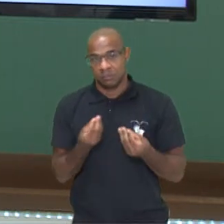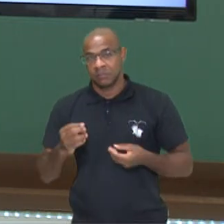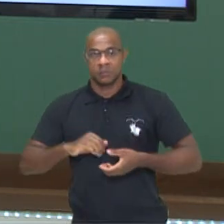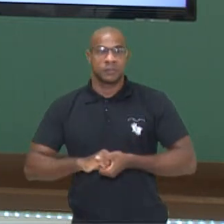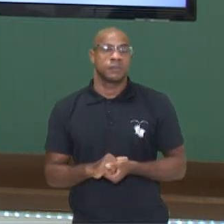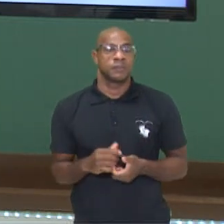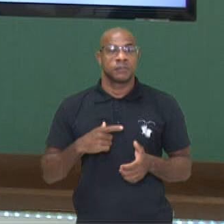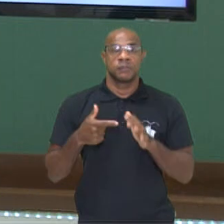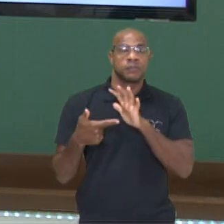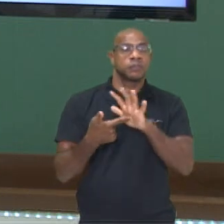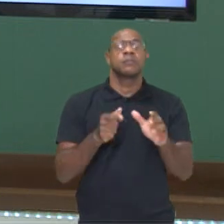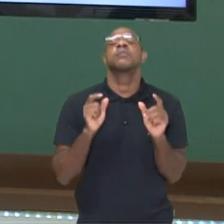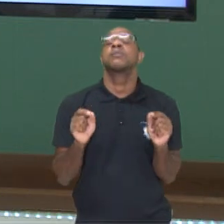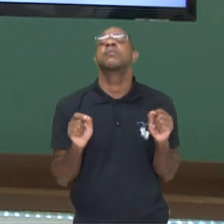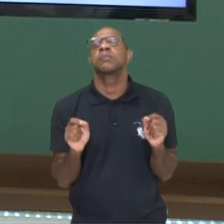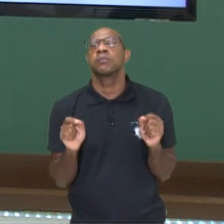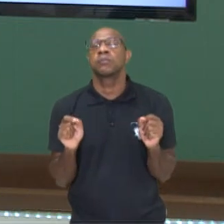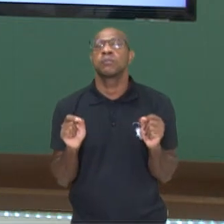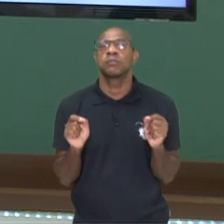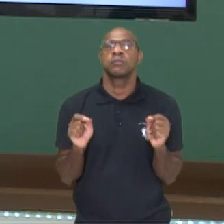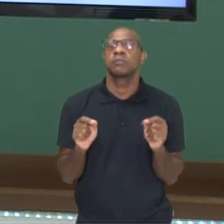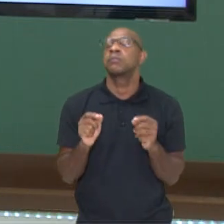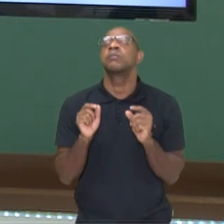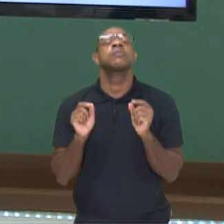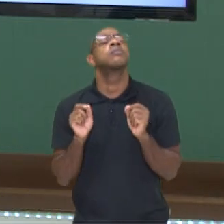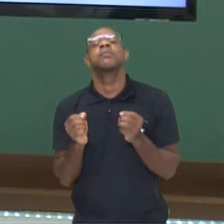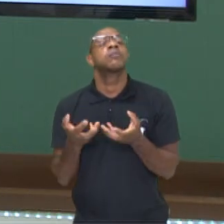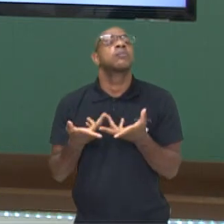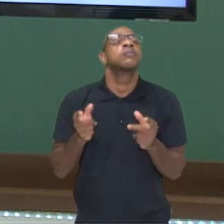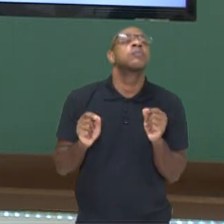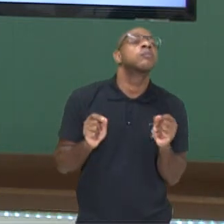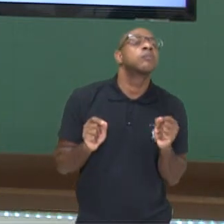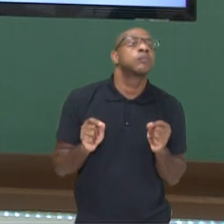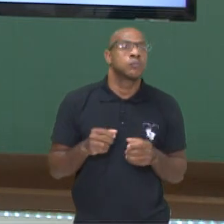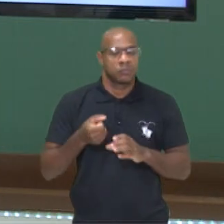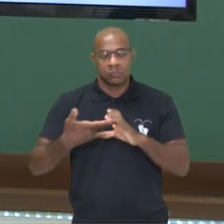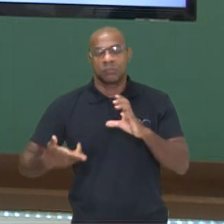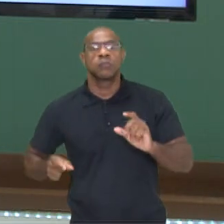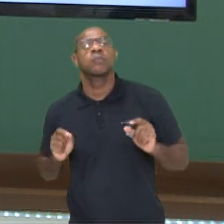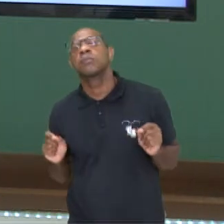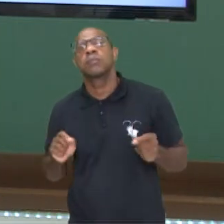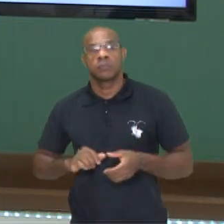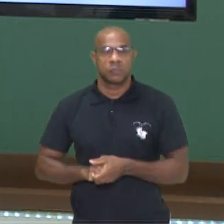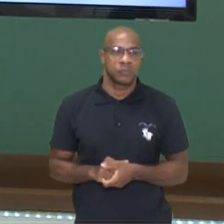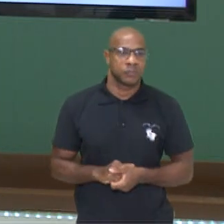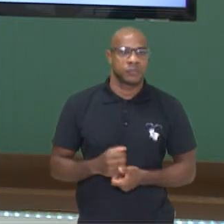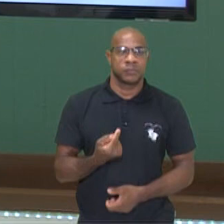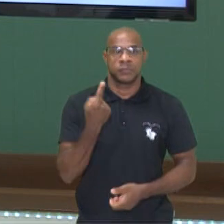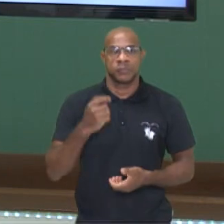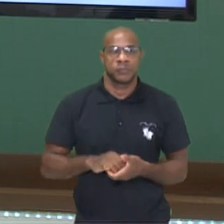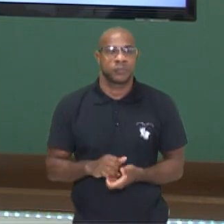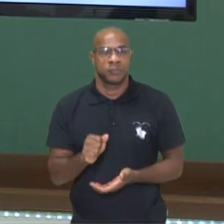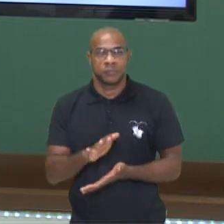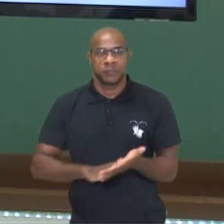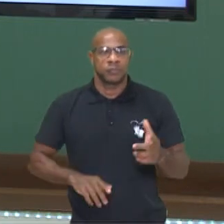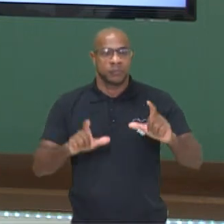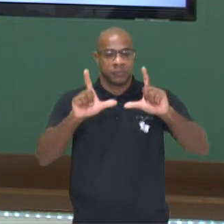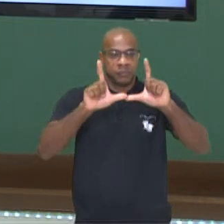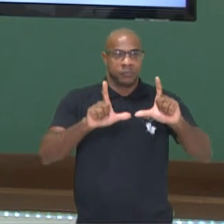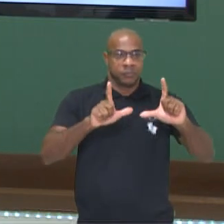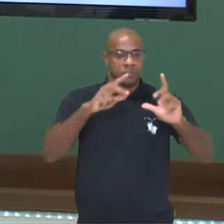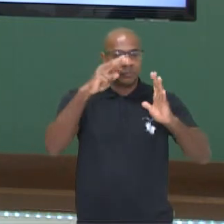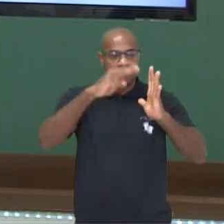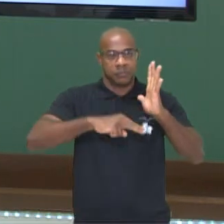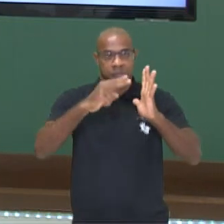se referindo a quem? Qualificam quem nessas orações? Vamos ao número 1. Tem o trecho aqui para você